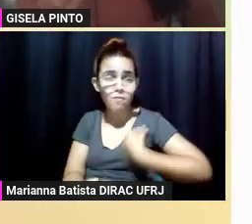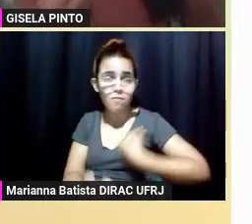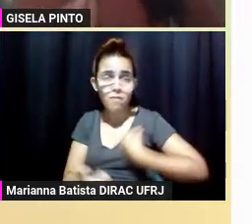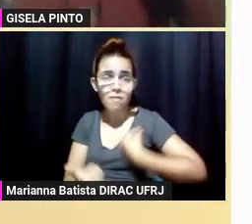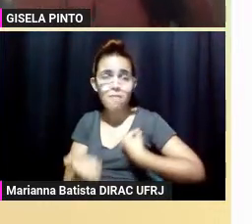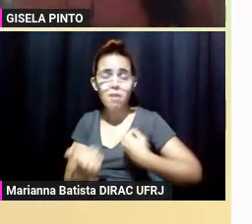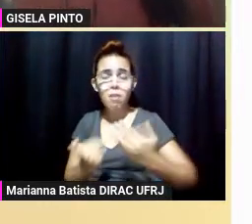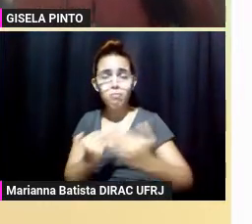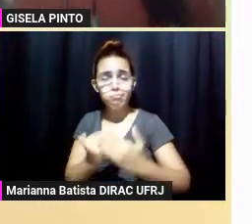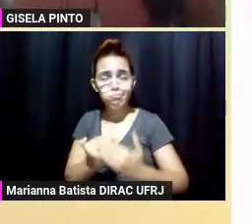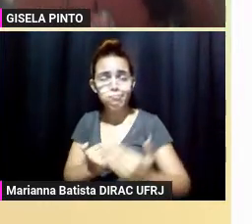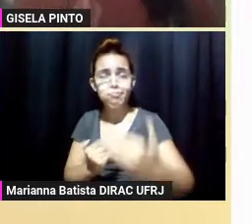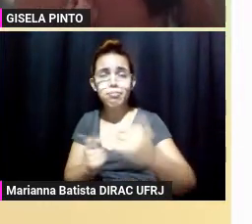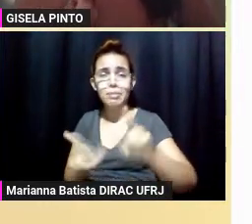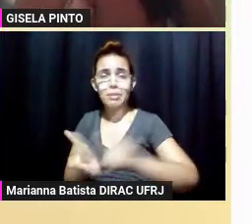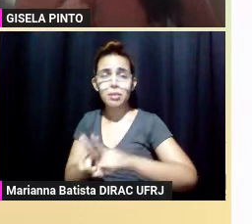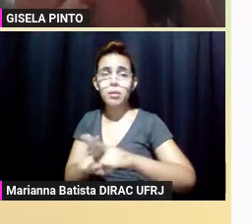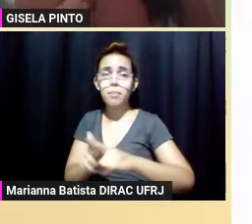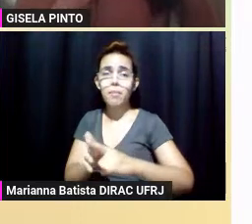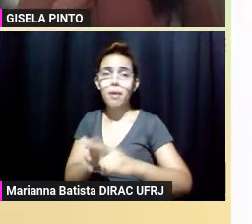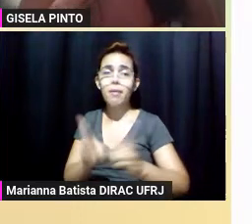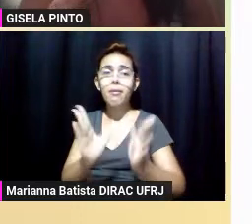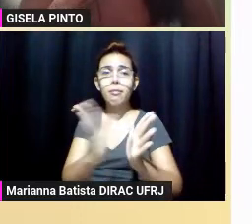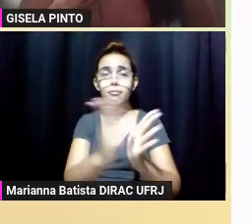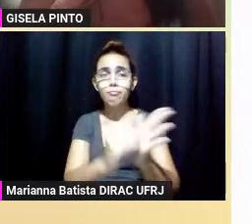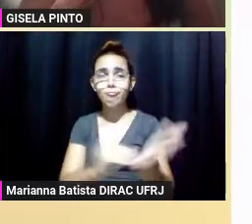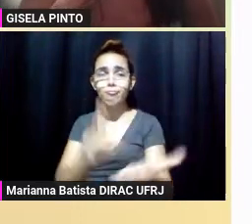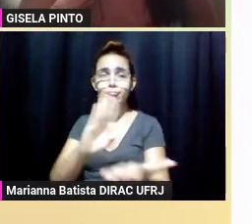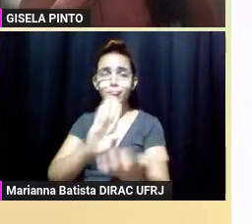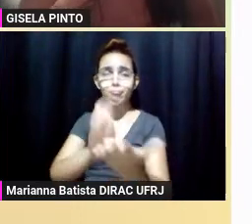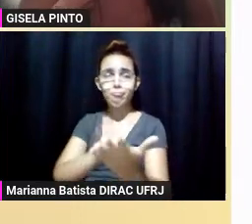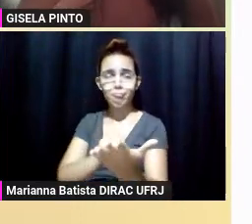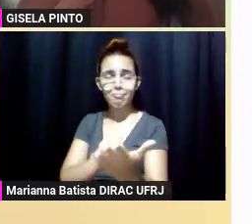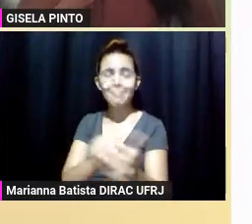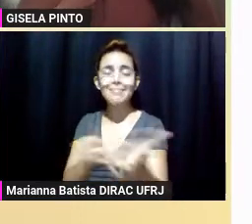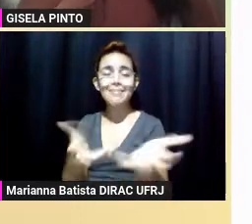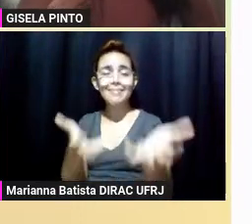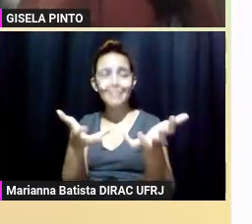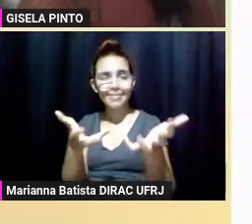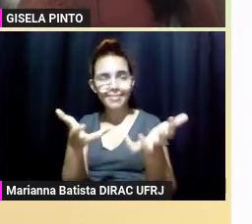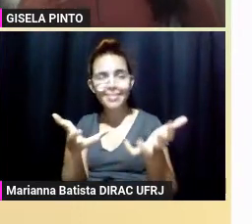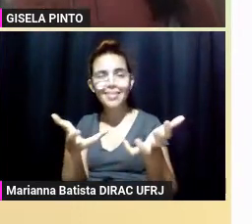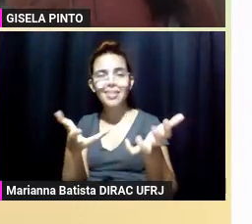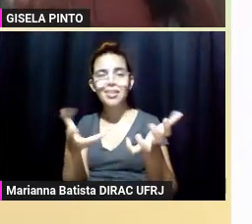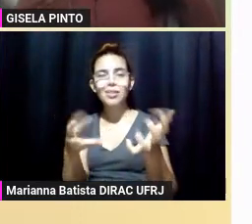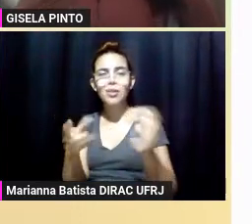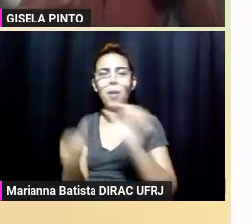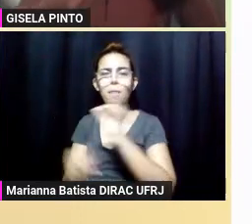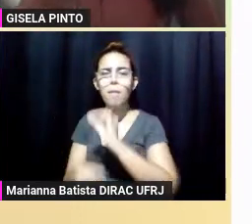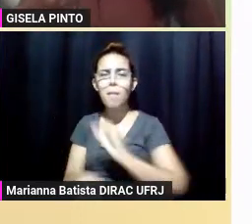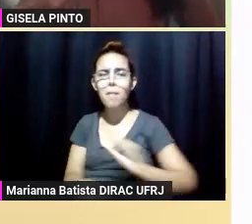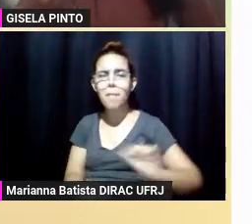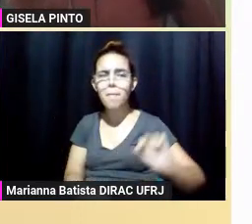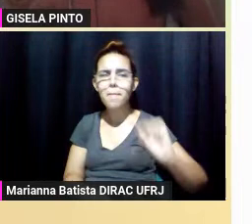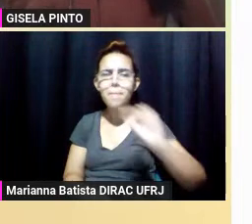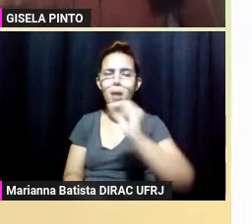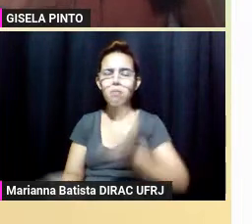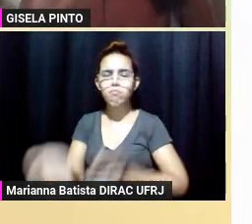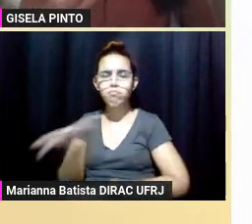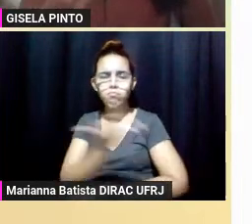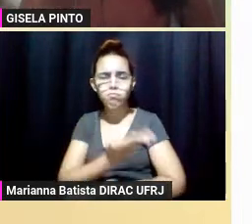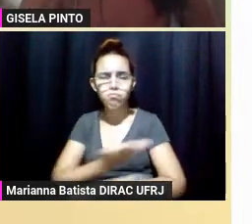é feliz fazendo o que faz. Sabe, quando a gente convive um pouquinho com Lilian, Lúcia, Cláudia e com todas